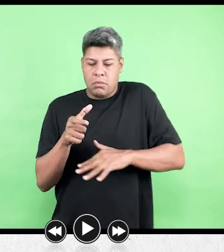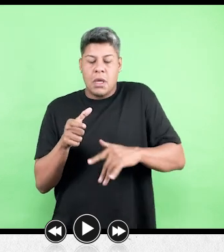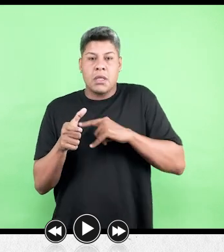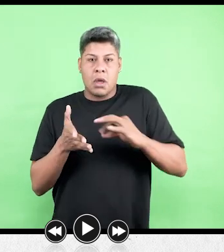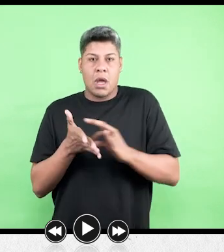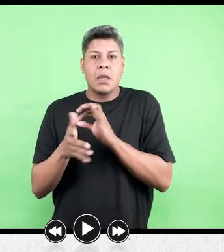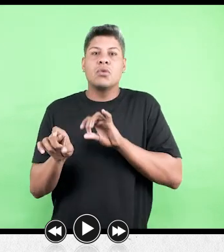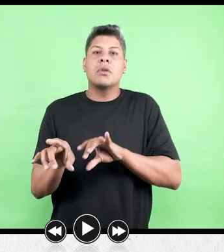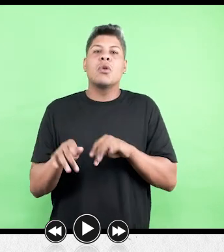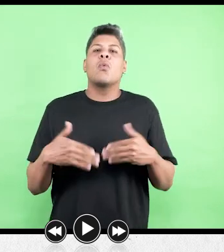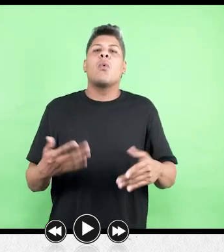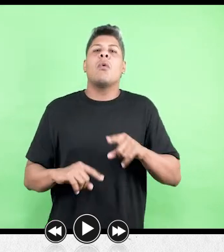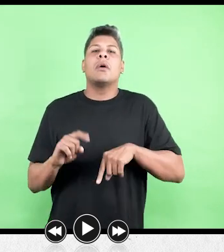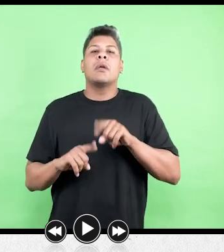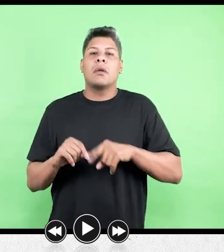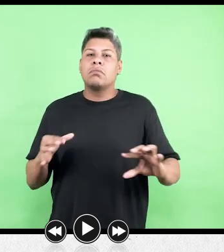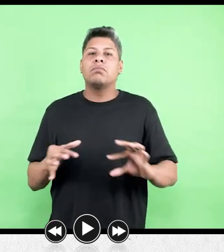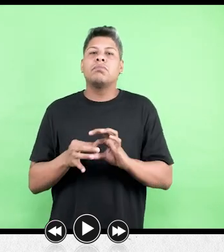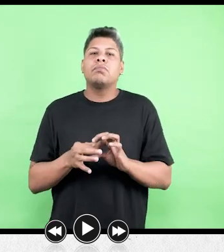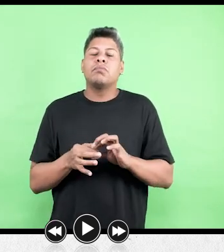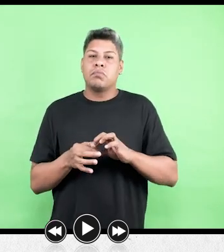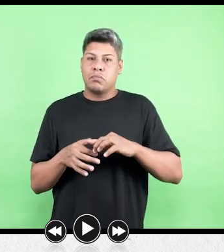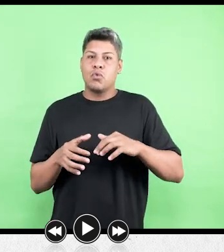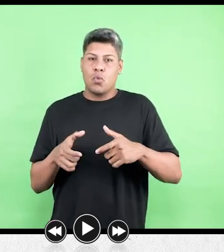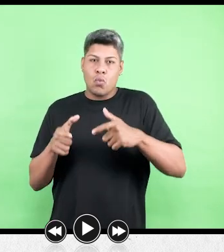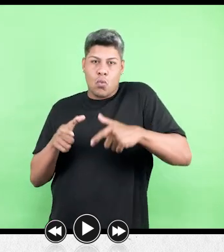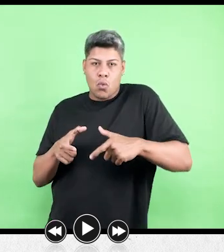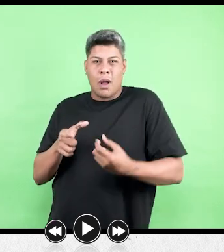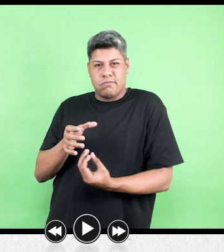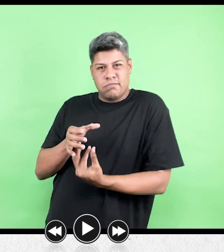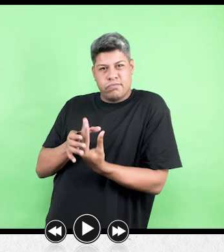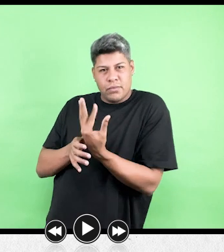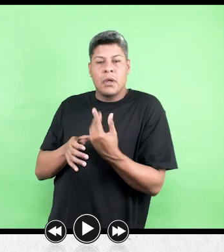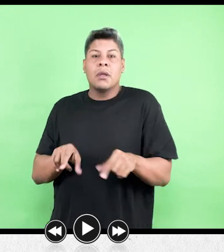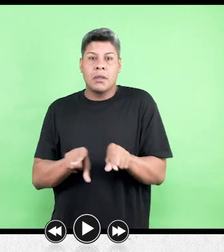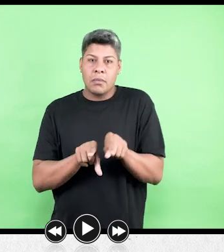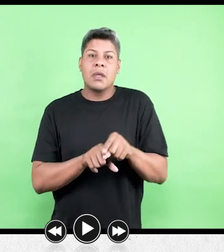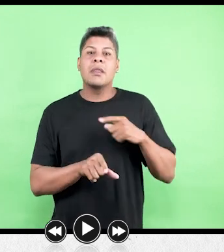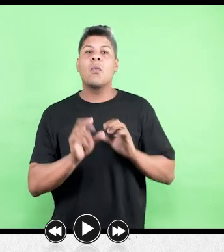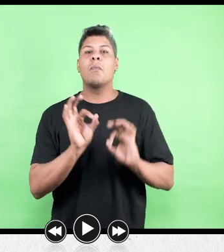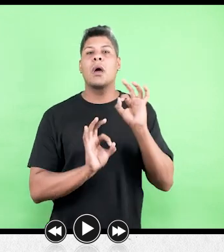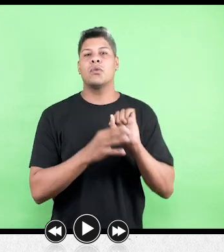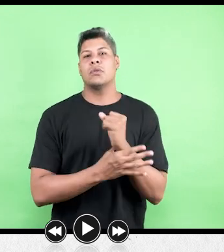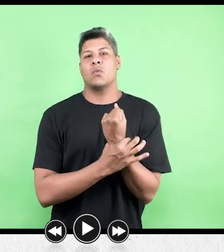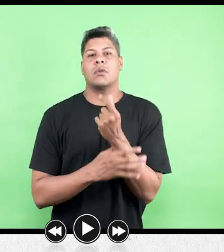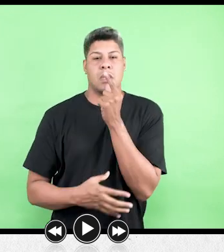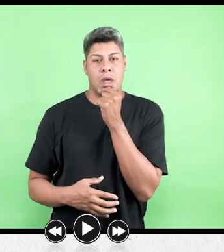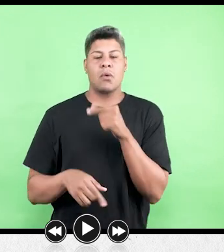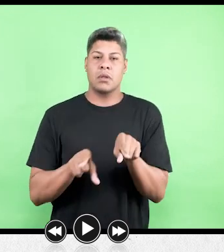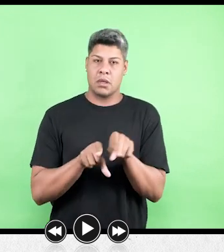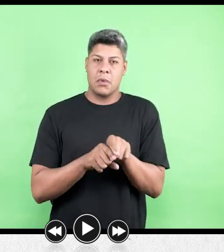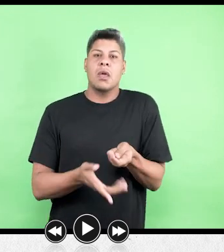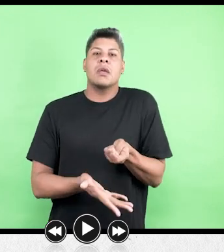desse poço, quais são os equipamentos que estão envolvidos nesse poço, e se também há um plano de segurança da água, que também é